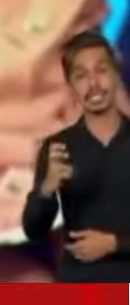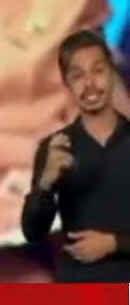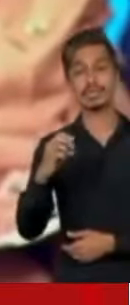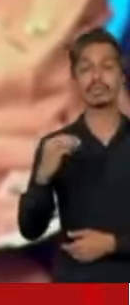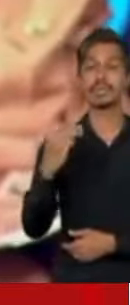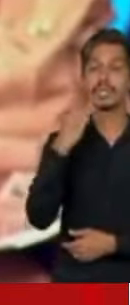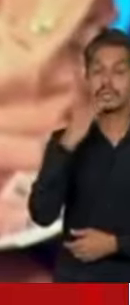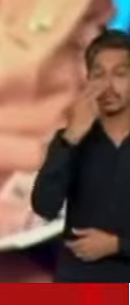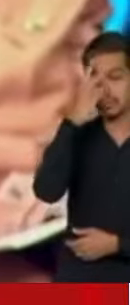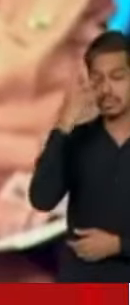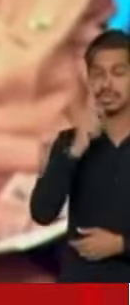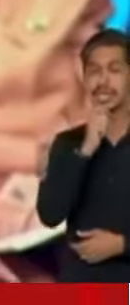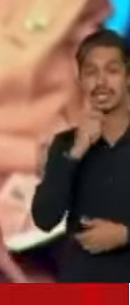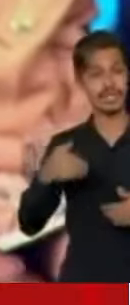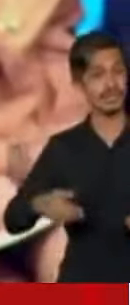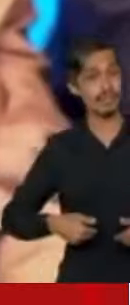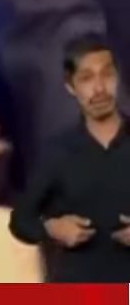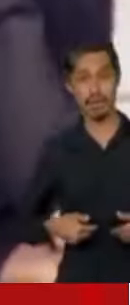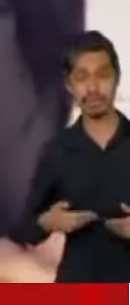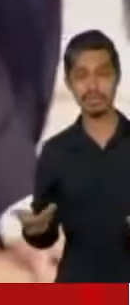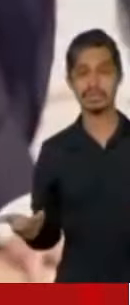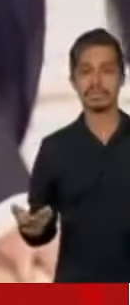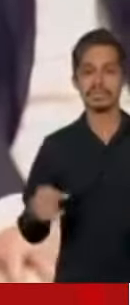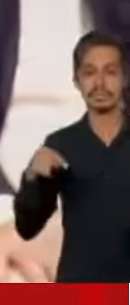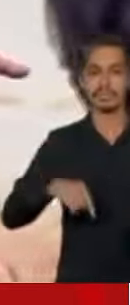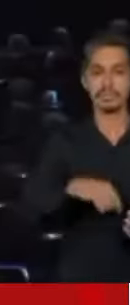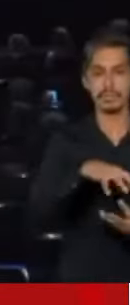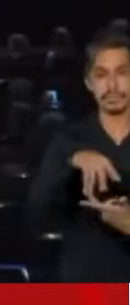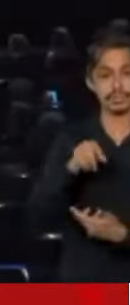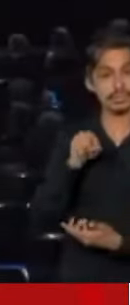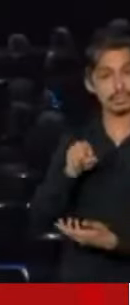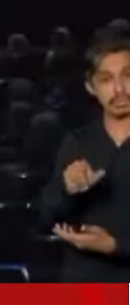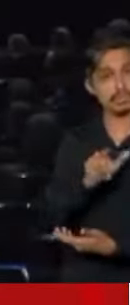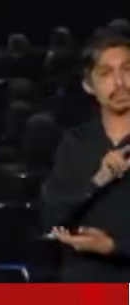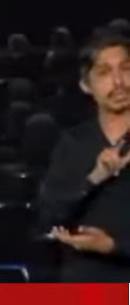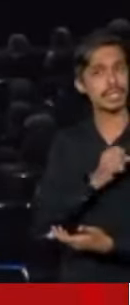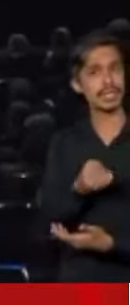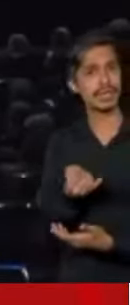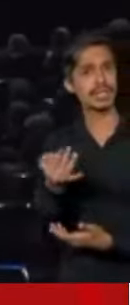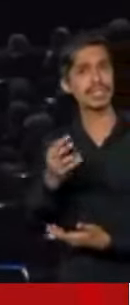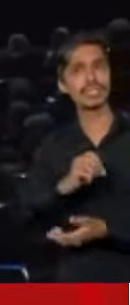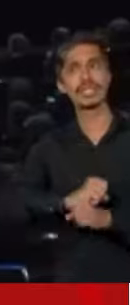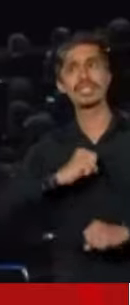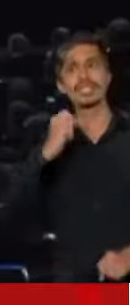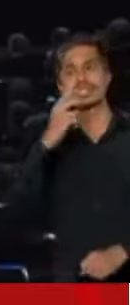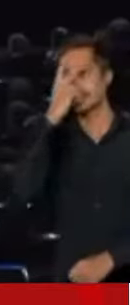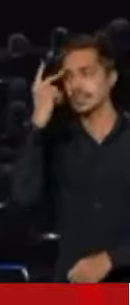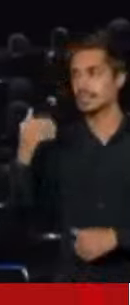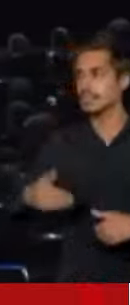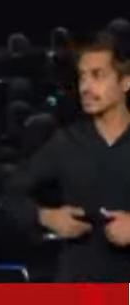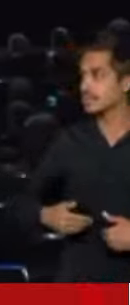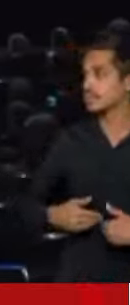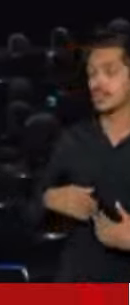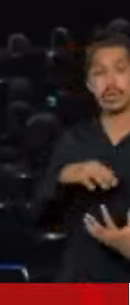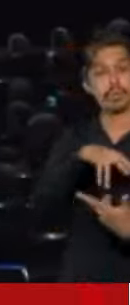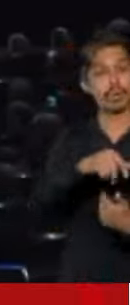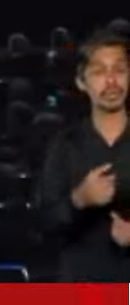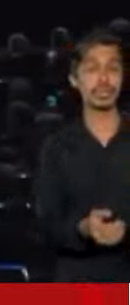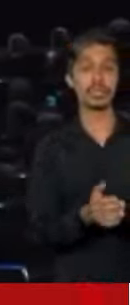fome, e nesse mesmo mundo que tem 735 milhões de pessoas passando fome, o mundo rico